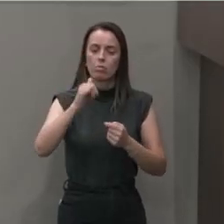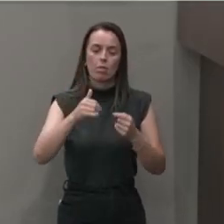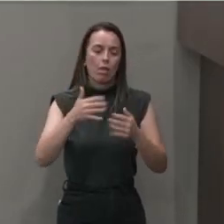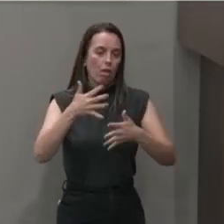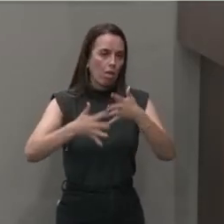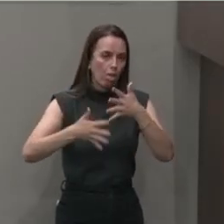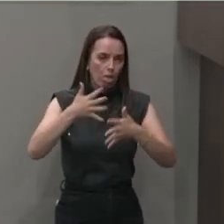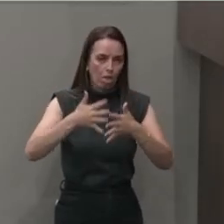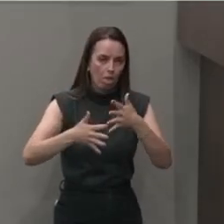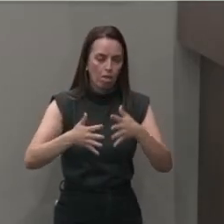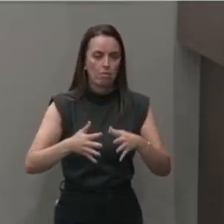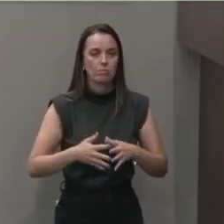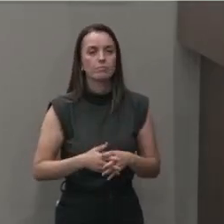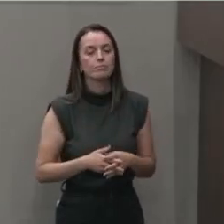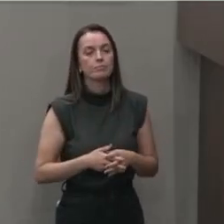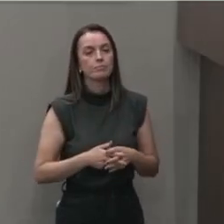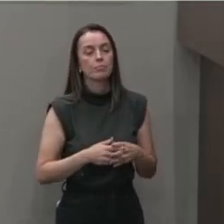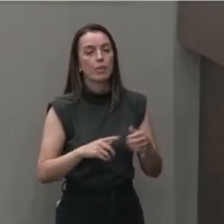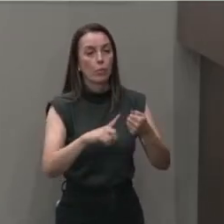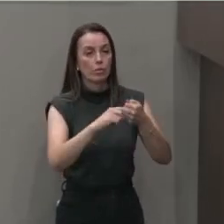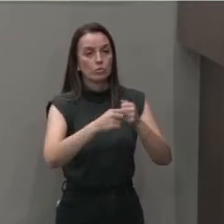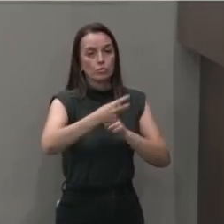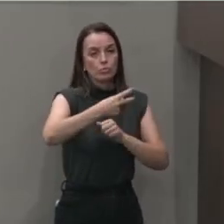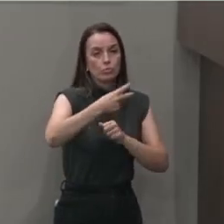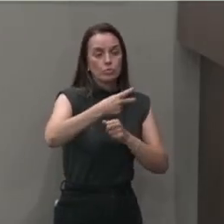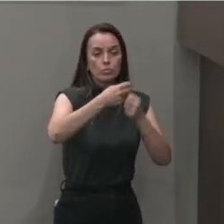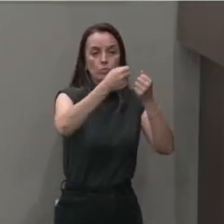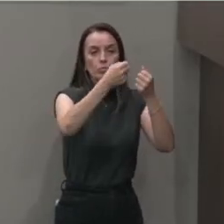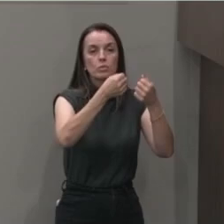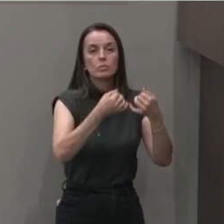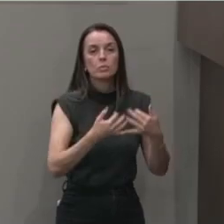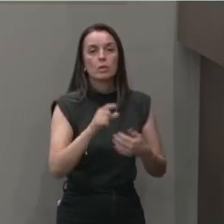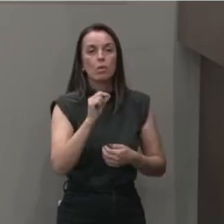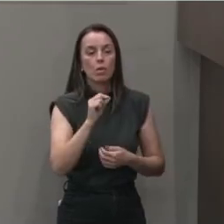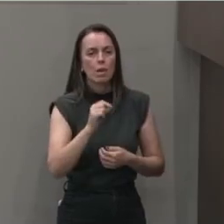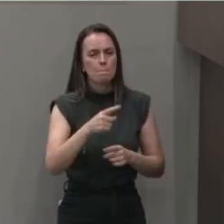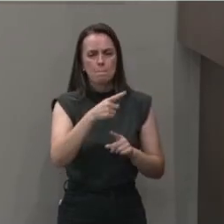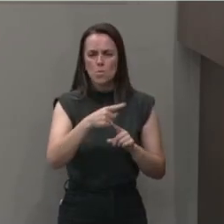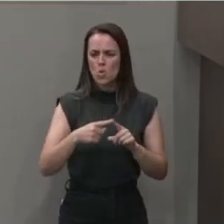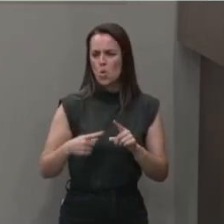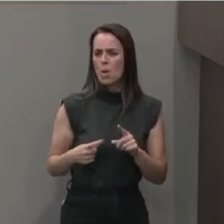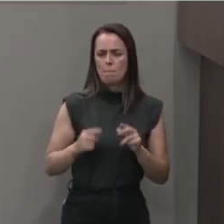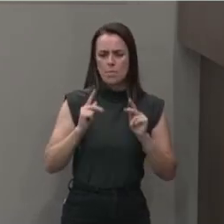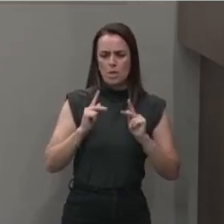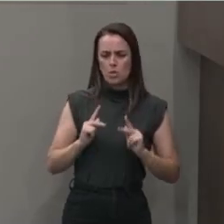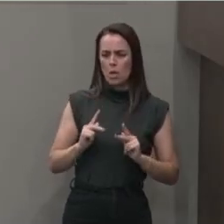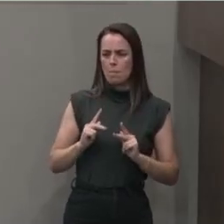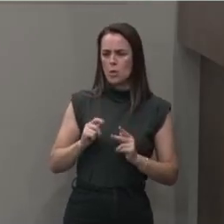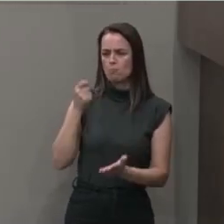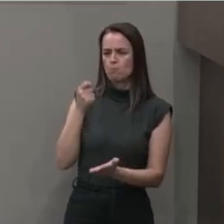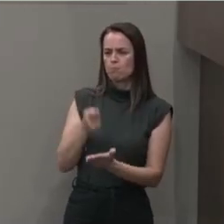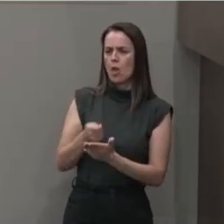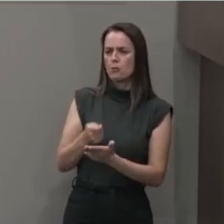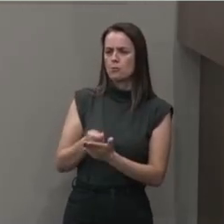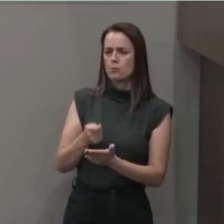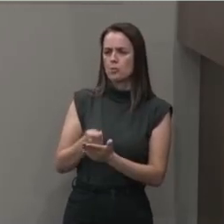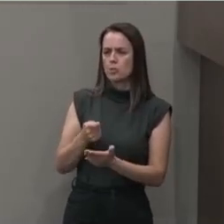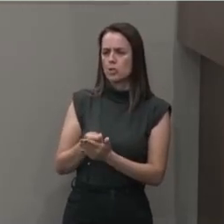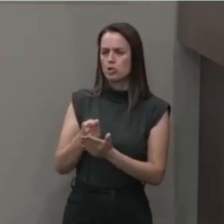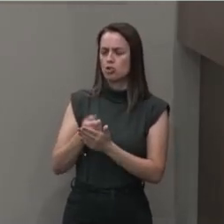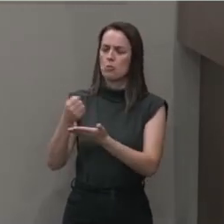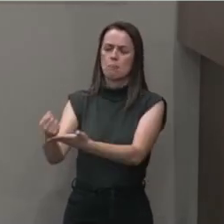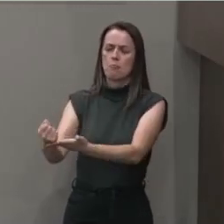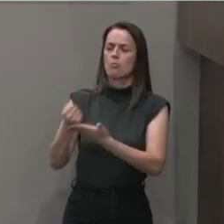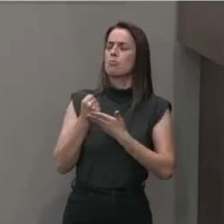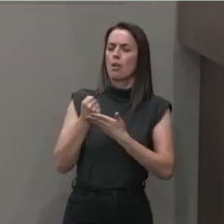2º diz, comunidade, é proibido ao consumidor exigir que motoboys, frentistas, entregadores de aplicativos adentrem